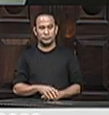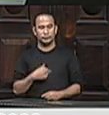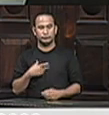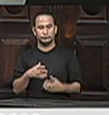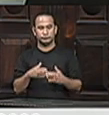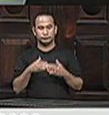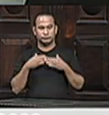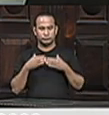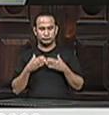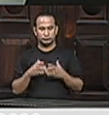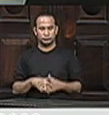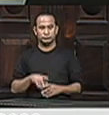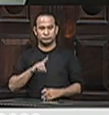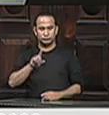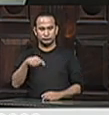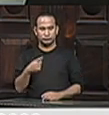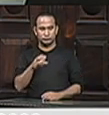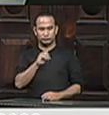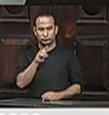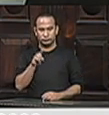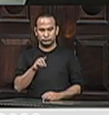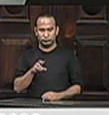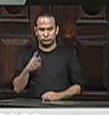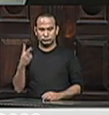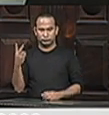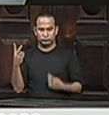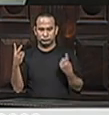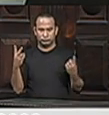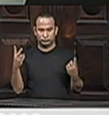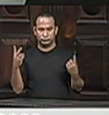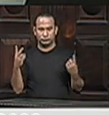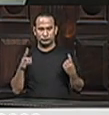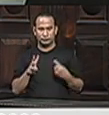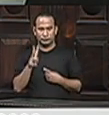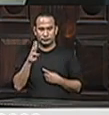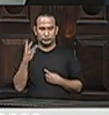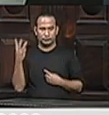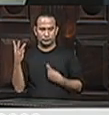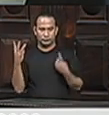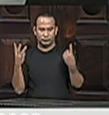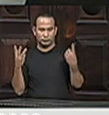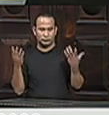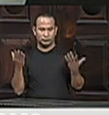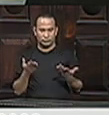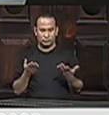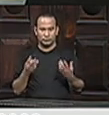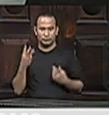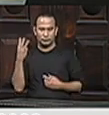o primeiro voto foi contrário, deputado Valdec. Votaram Osório com Valdec.